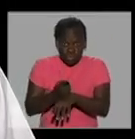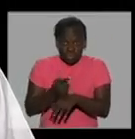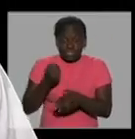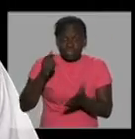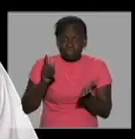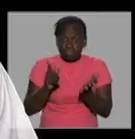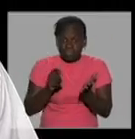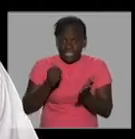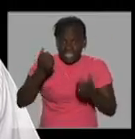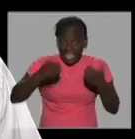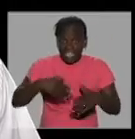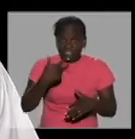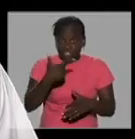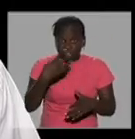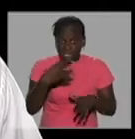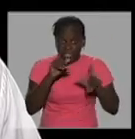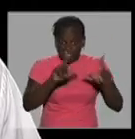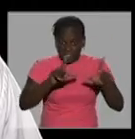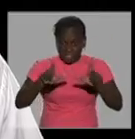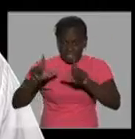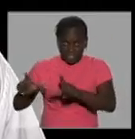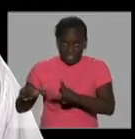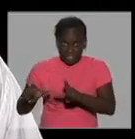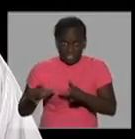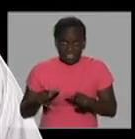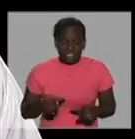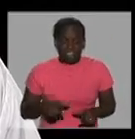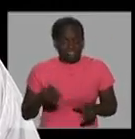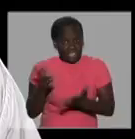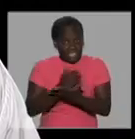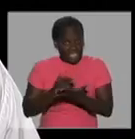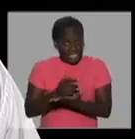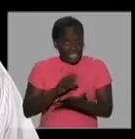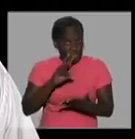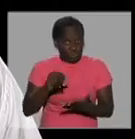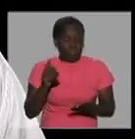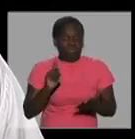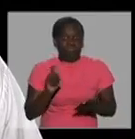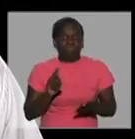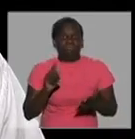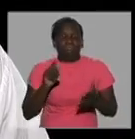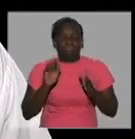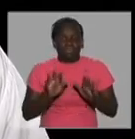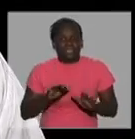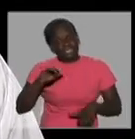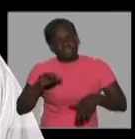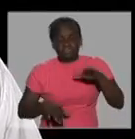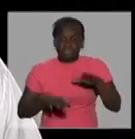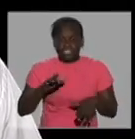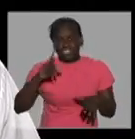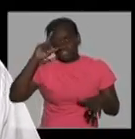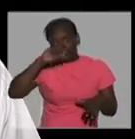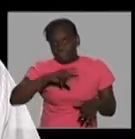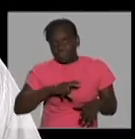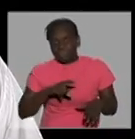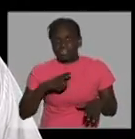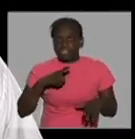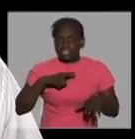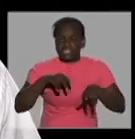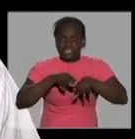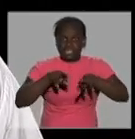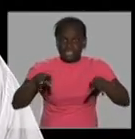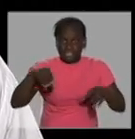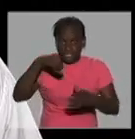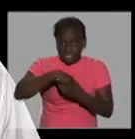gastar 24 quadros, né? E não necessariamente você vai desenhar esses 24 quadros, a gente... depende da complexidade, né? Tem